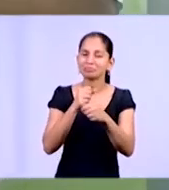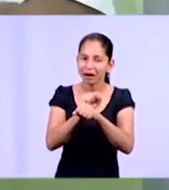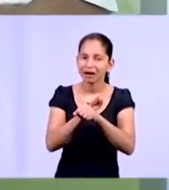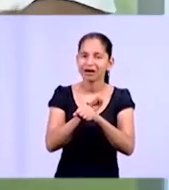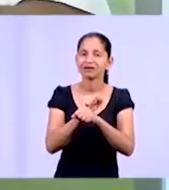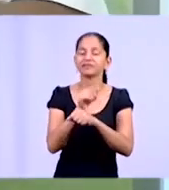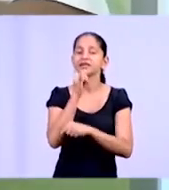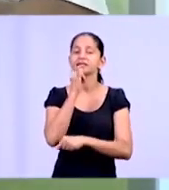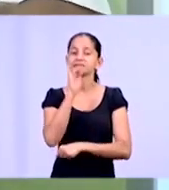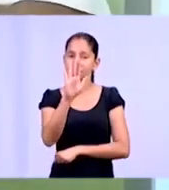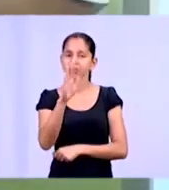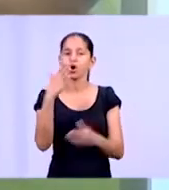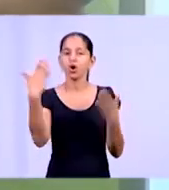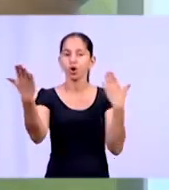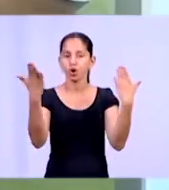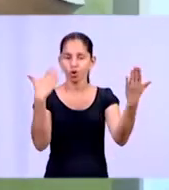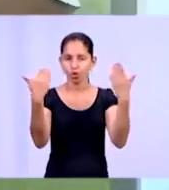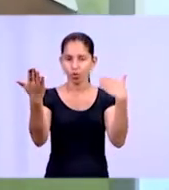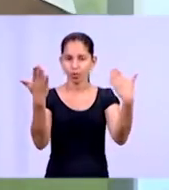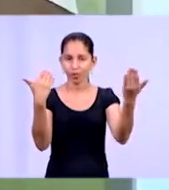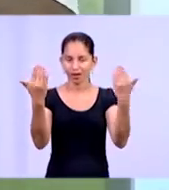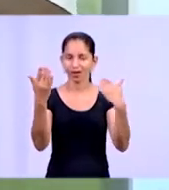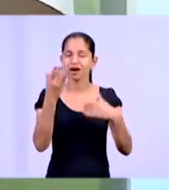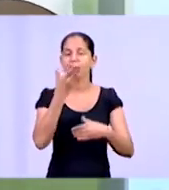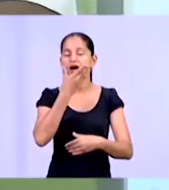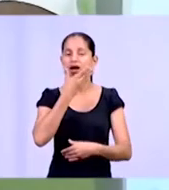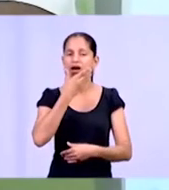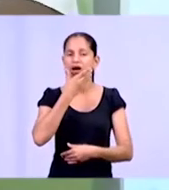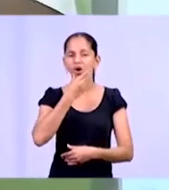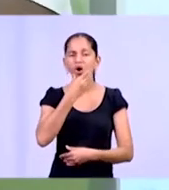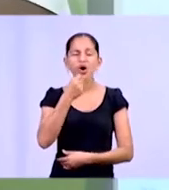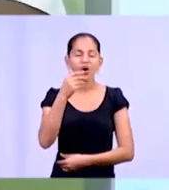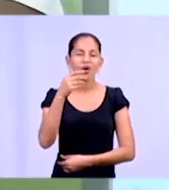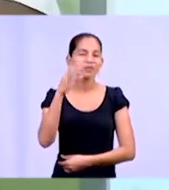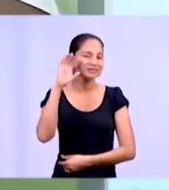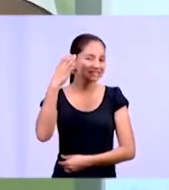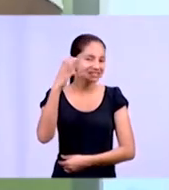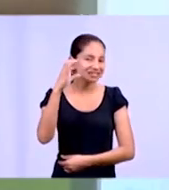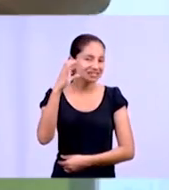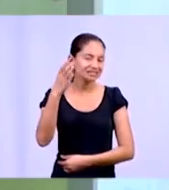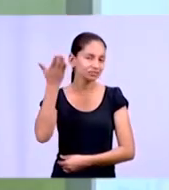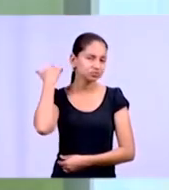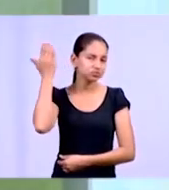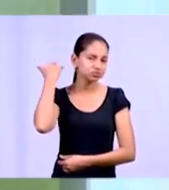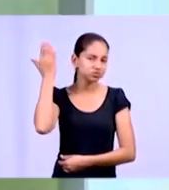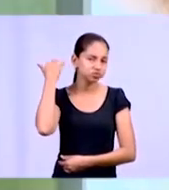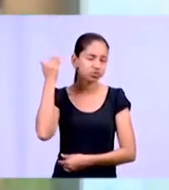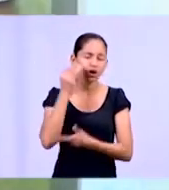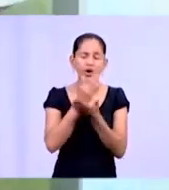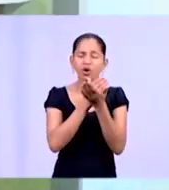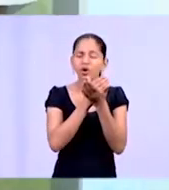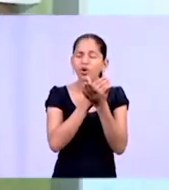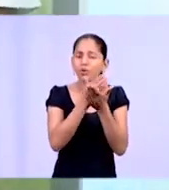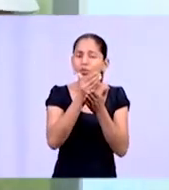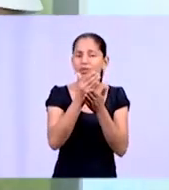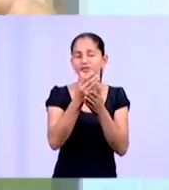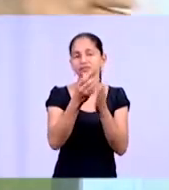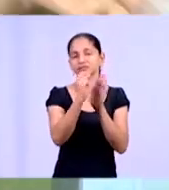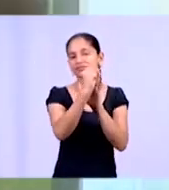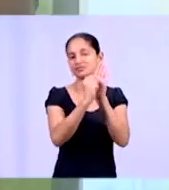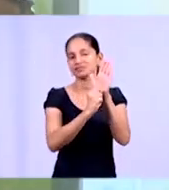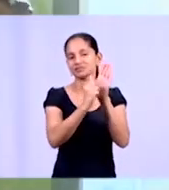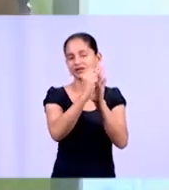pode fazer uma comparação com Einstein, né? Einstein elaborou a teoria da relatividade no início do século passado,